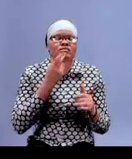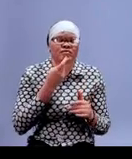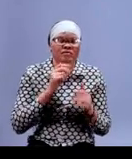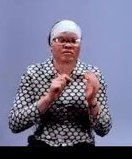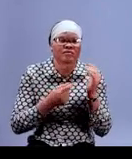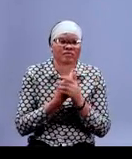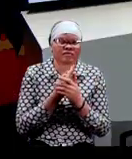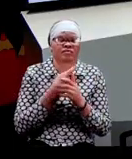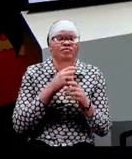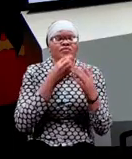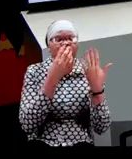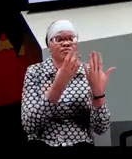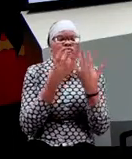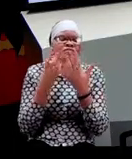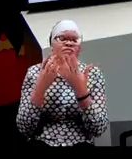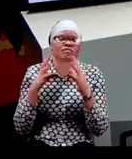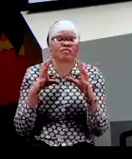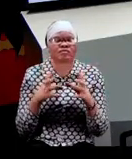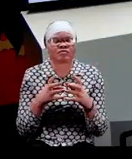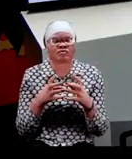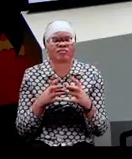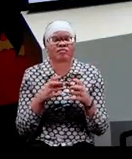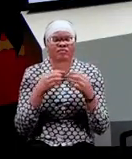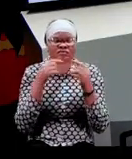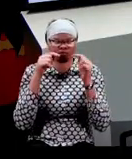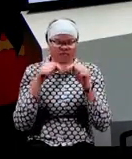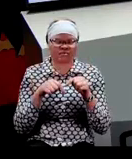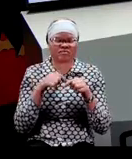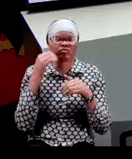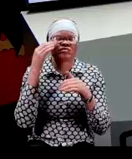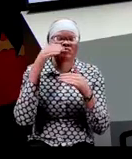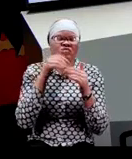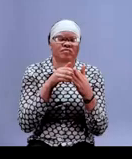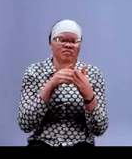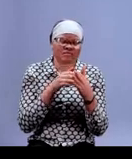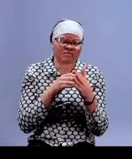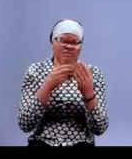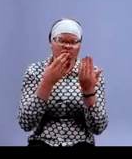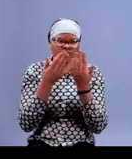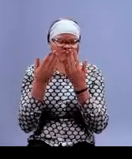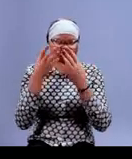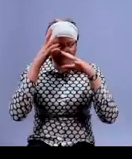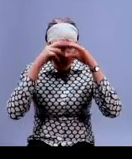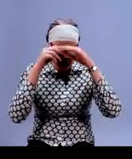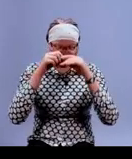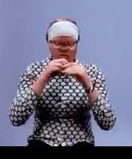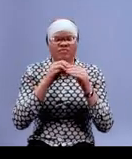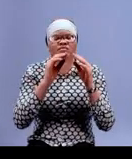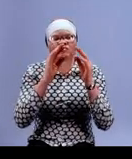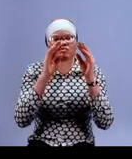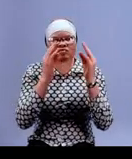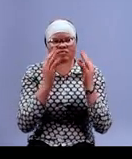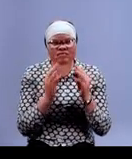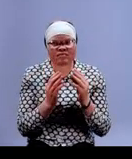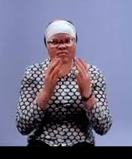de alunos chegamos ao fim da nossa aula na aula de hoje Nós aprendemos o procedimento escrito da